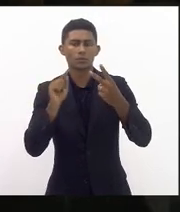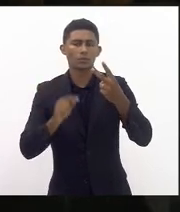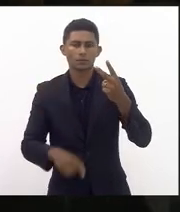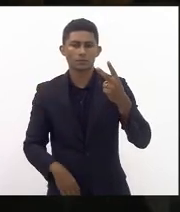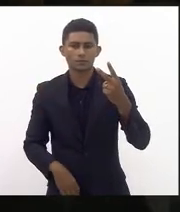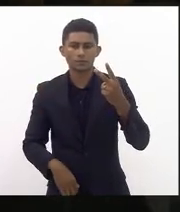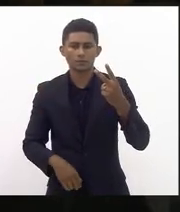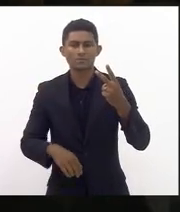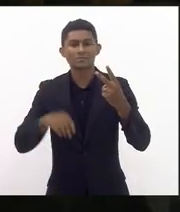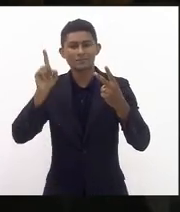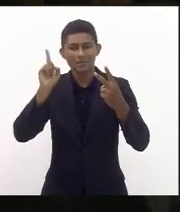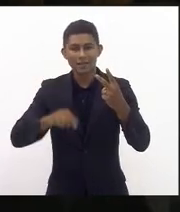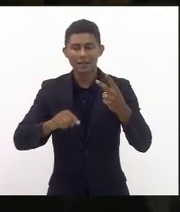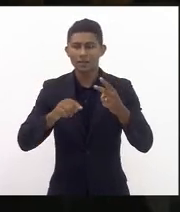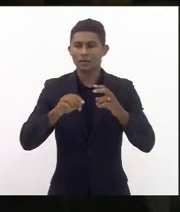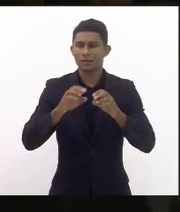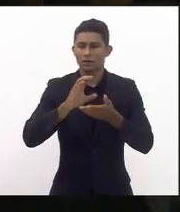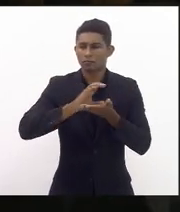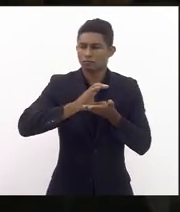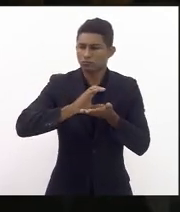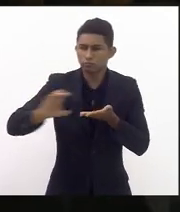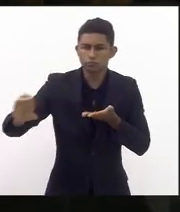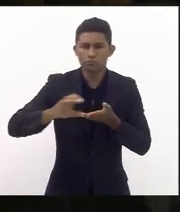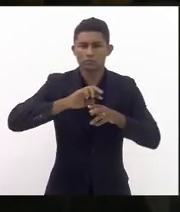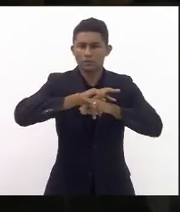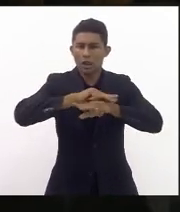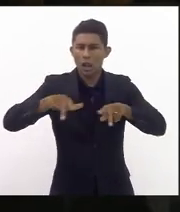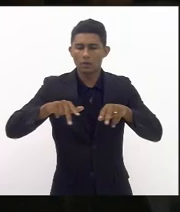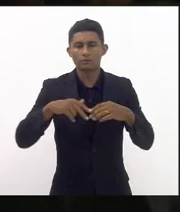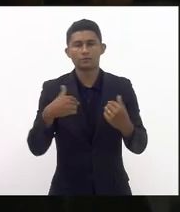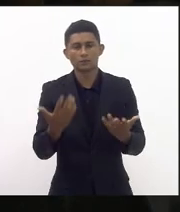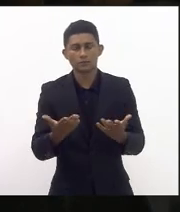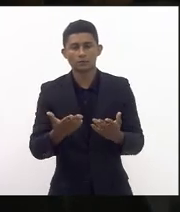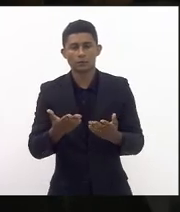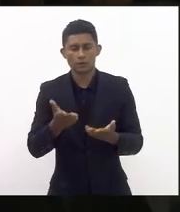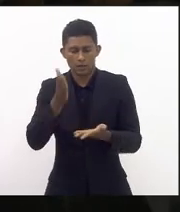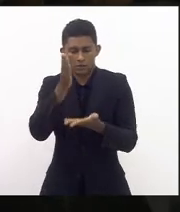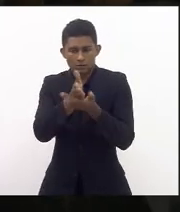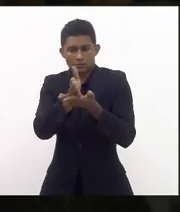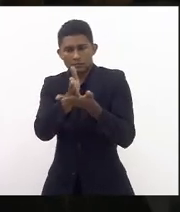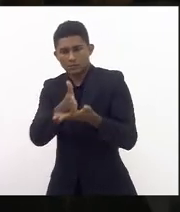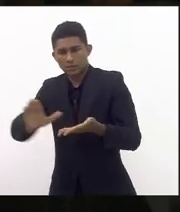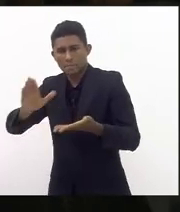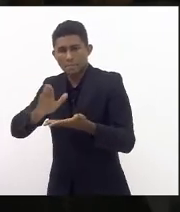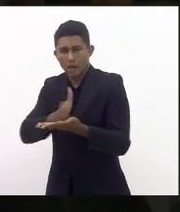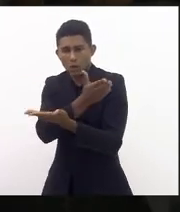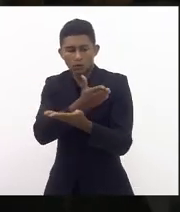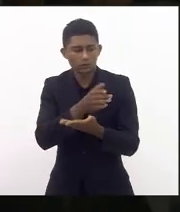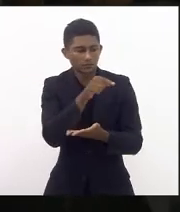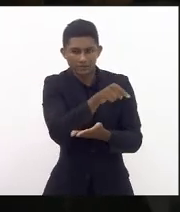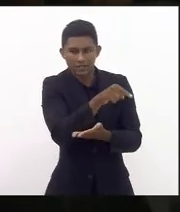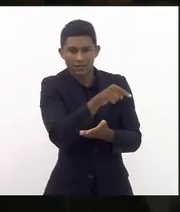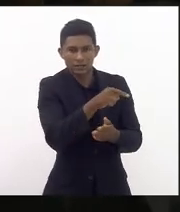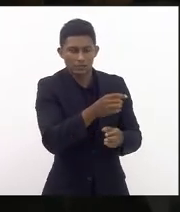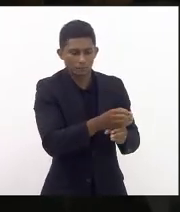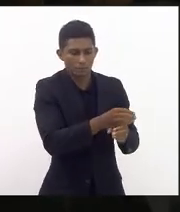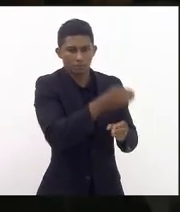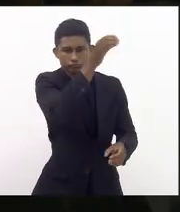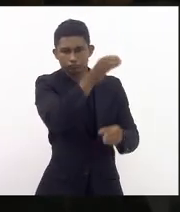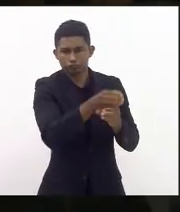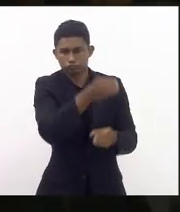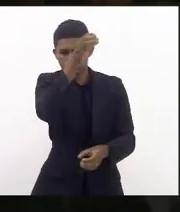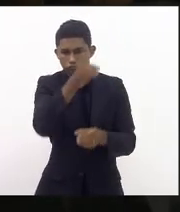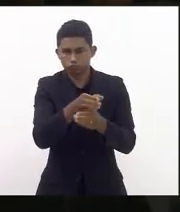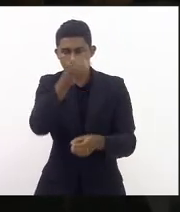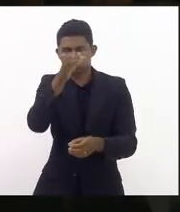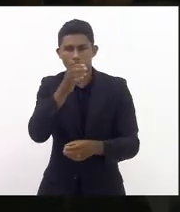da transmissão, isto é, separou as termos das torres, como se isso